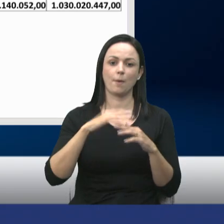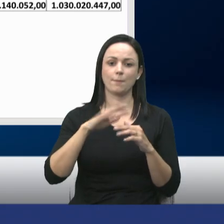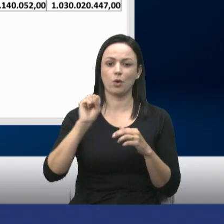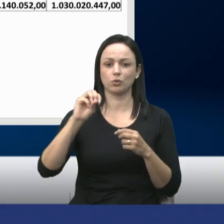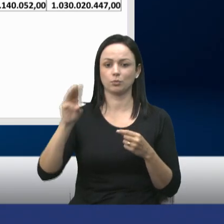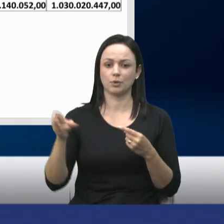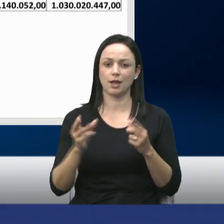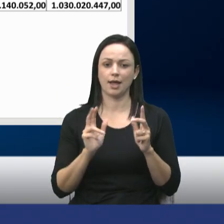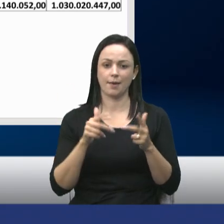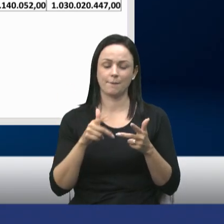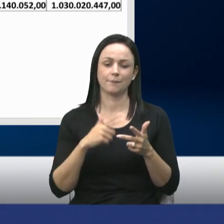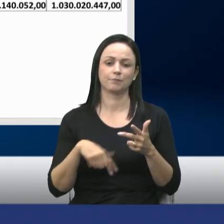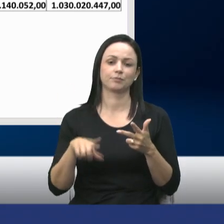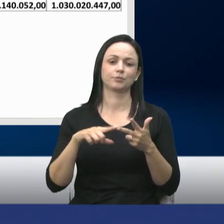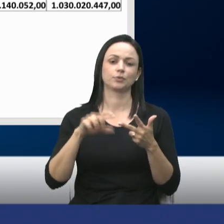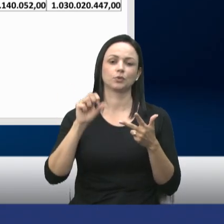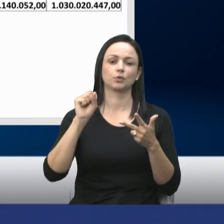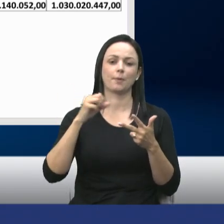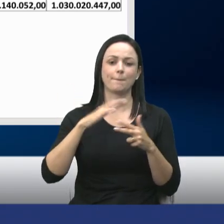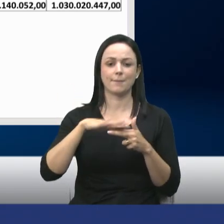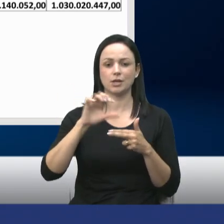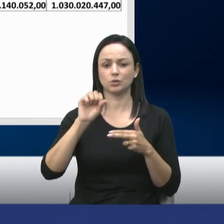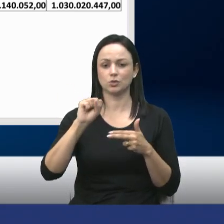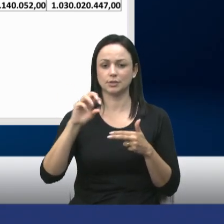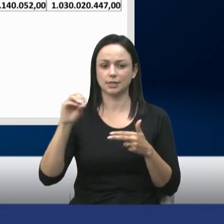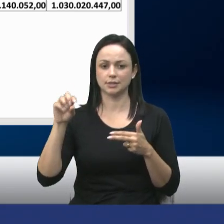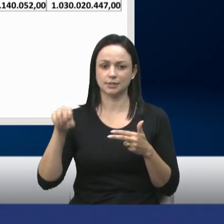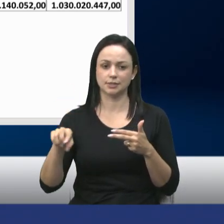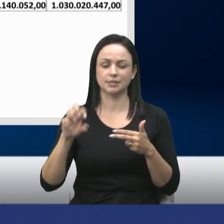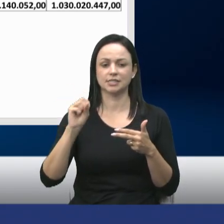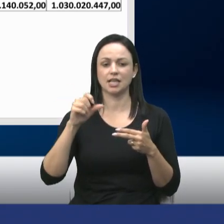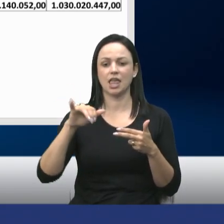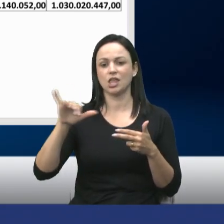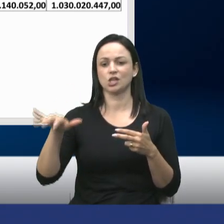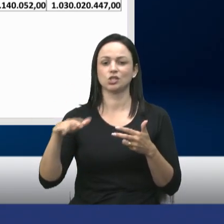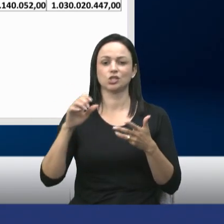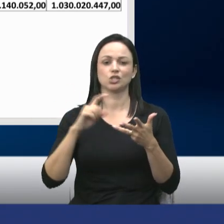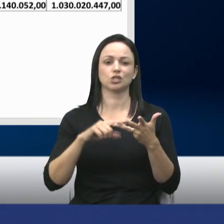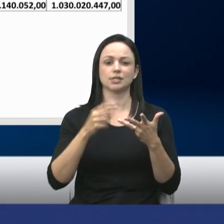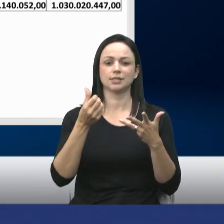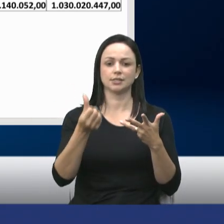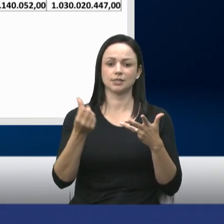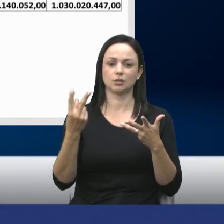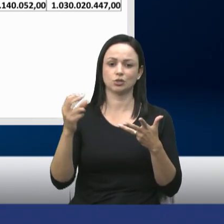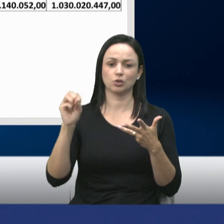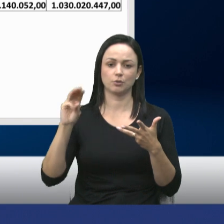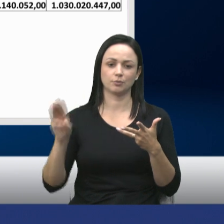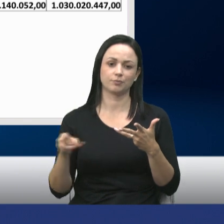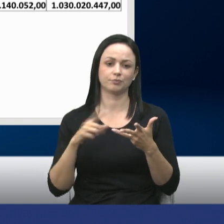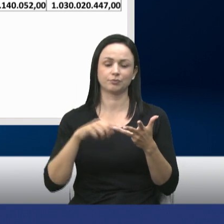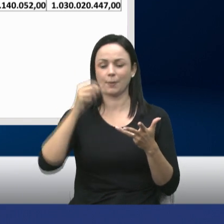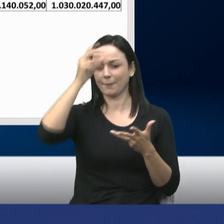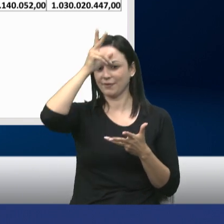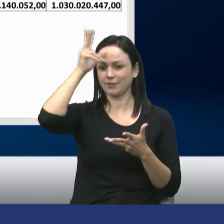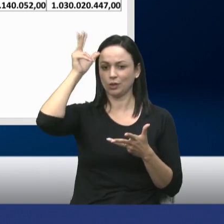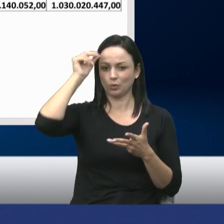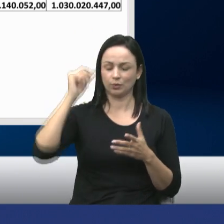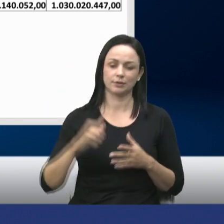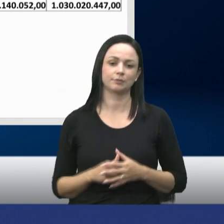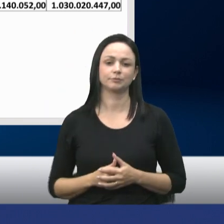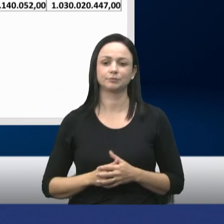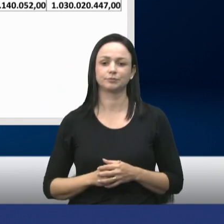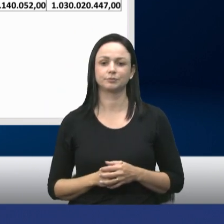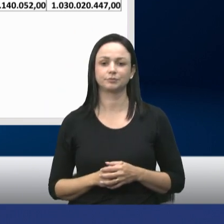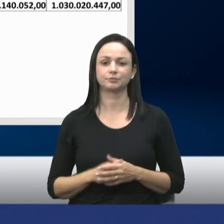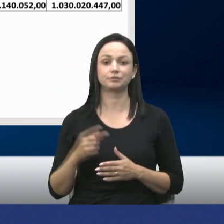milhões da Câmara, mais de 800 mil de Saenja, 628 milhões de reais da Prefeitura.